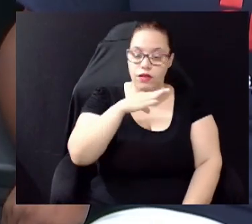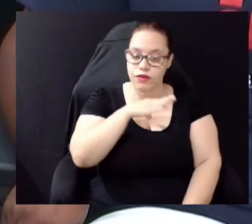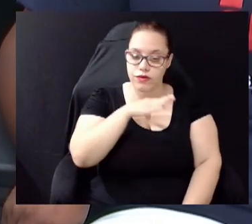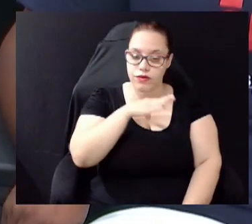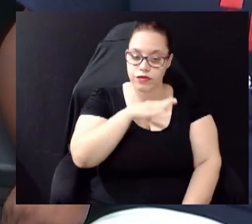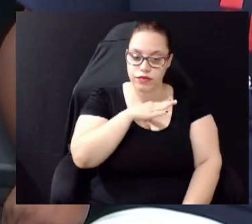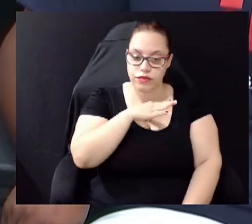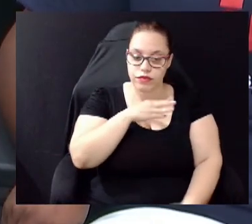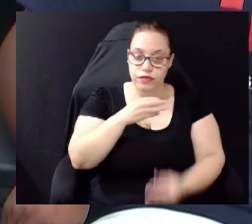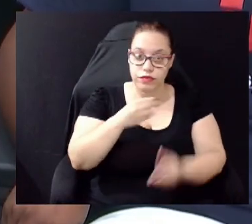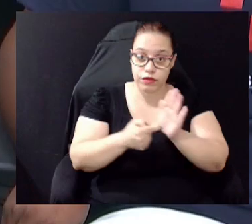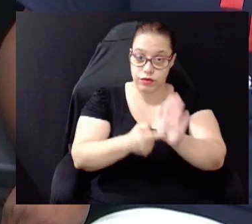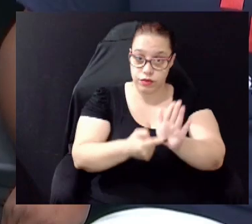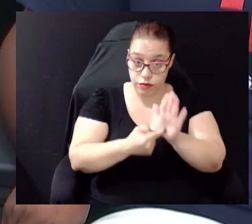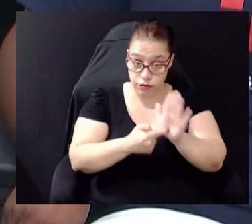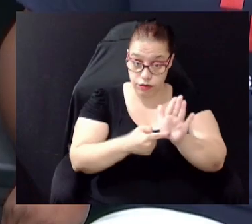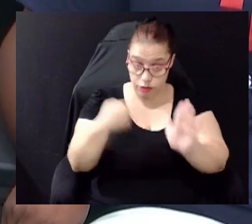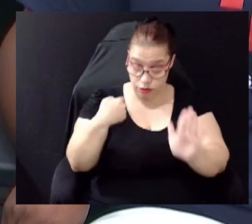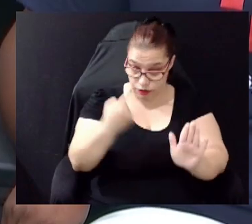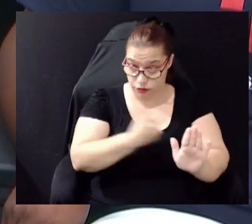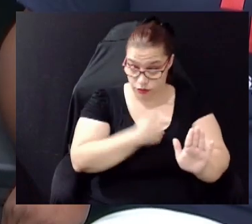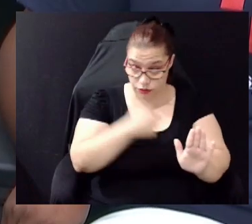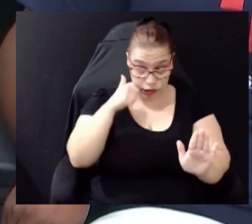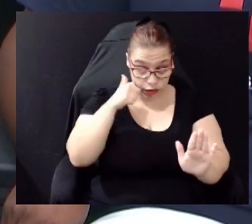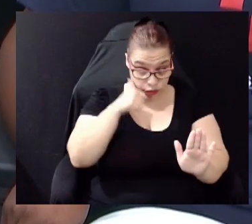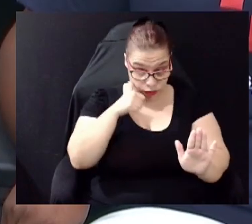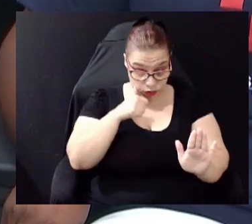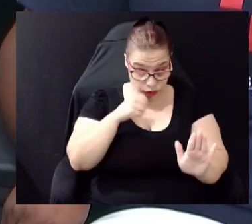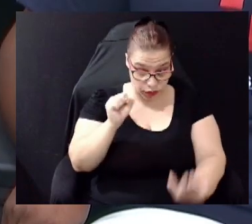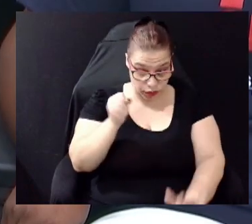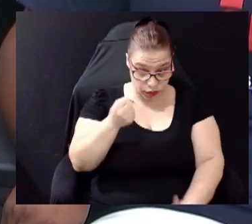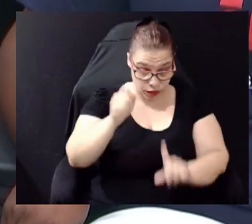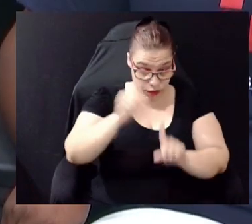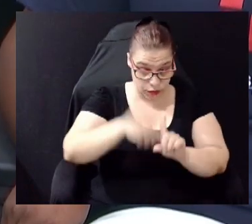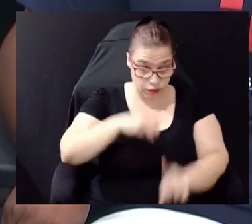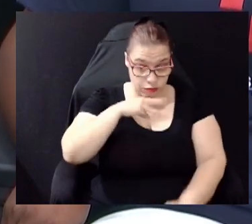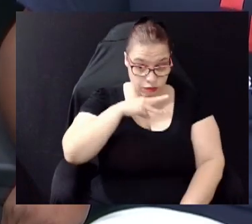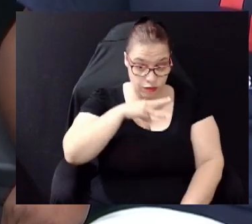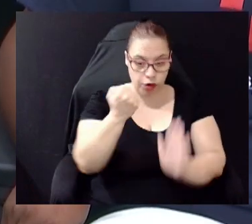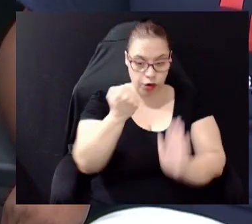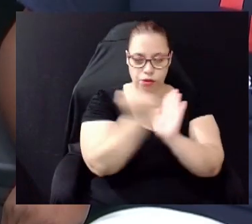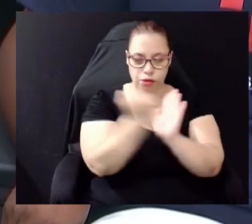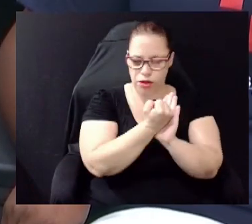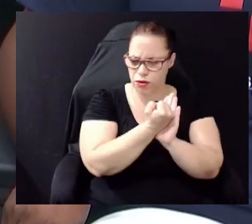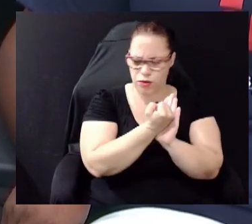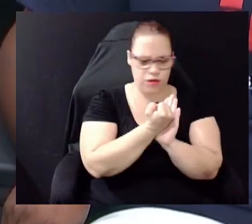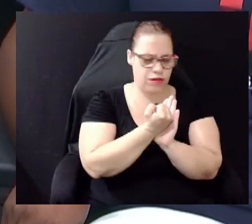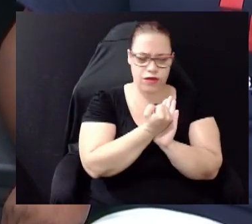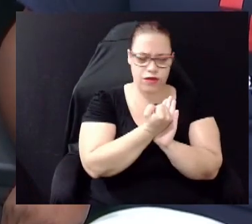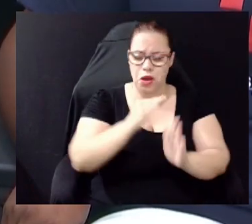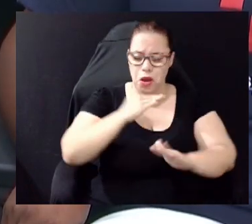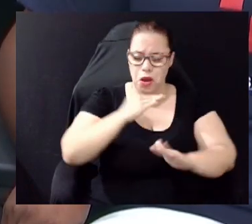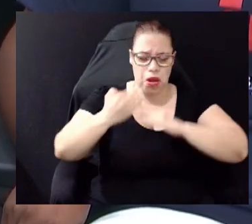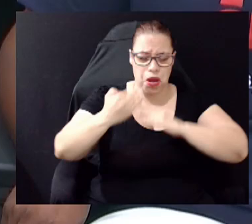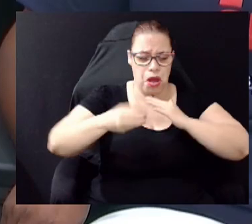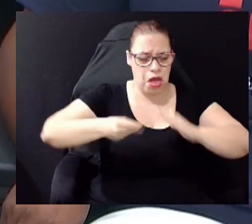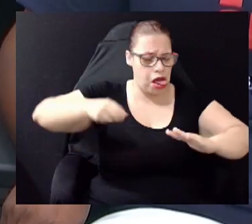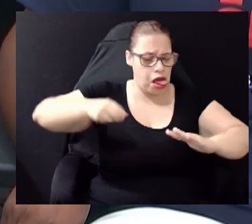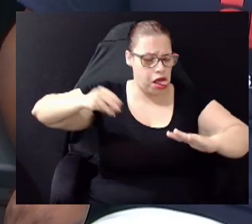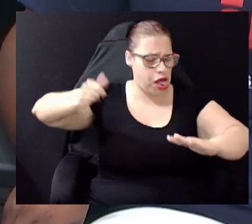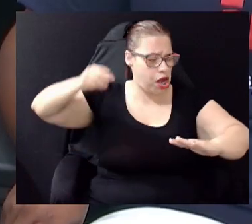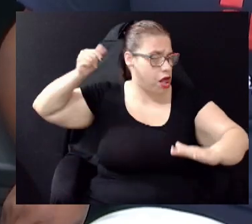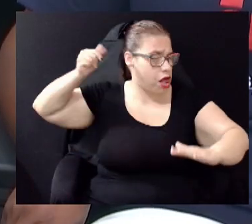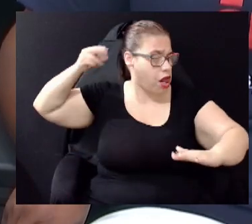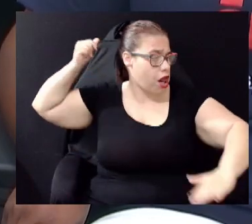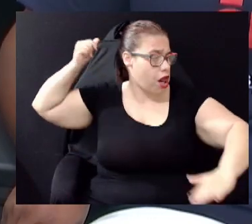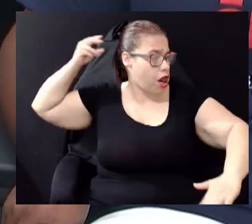nossa categoria que o 8 de março é um marco. Muitas morreram lá atrás para a gente ter esse 8 de